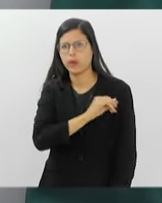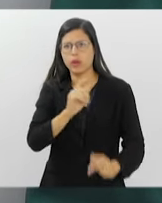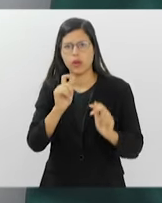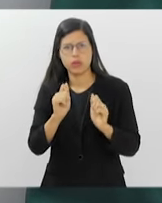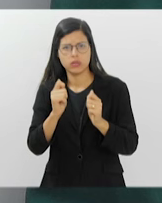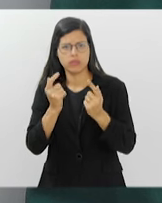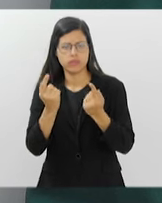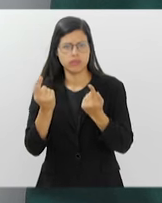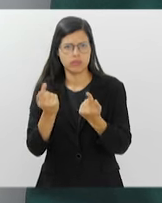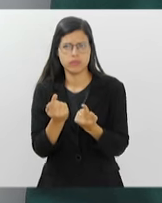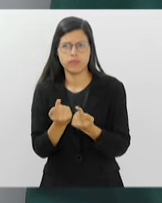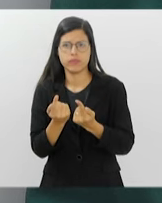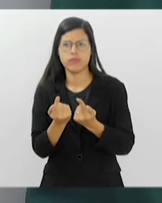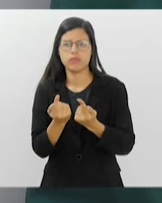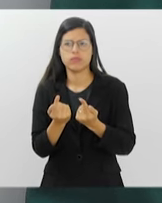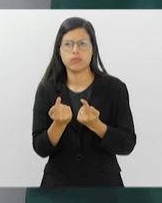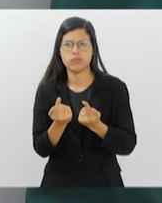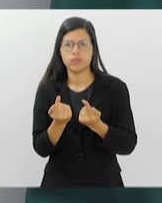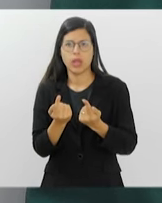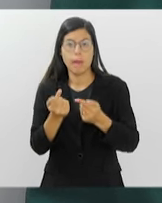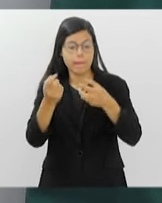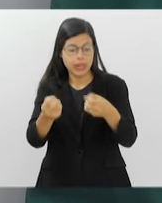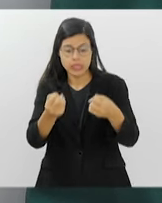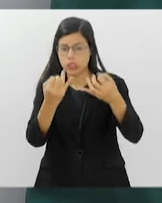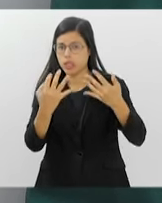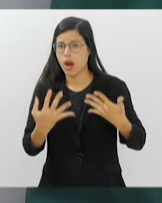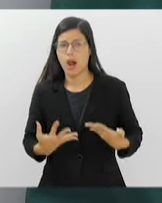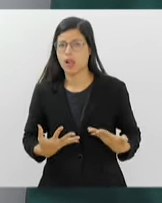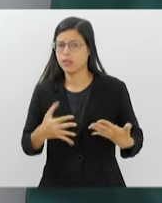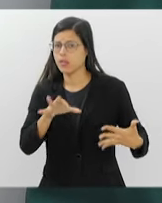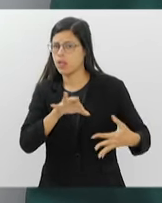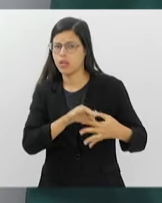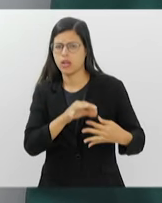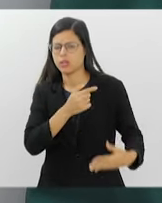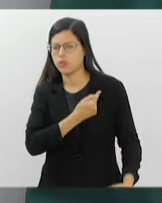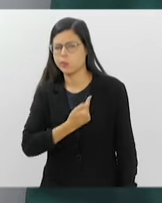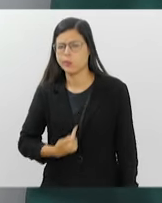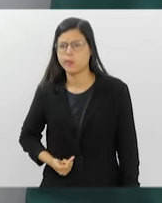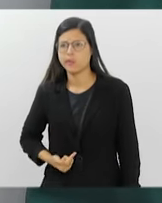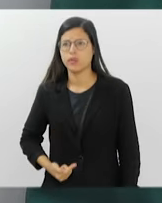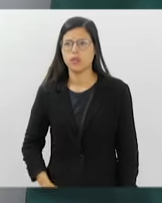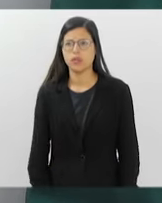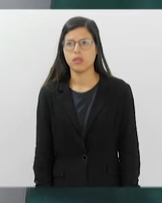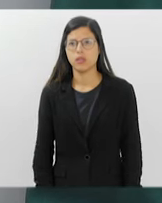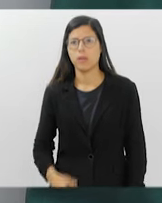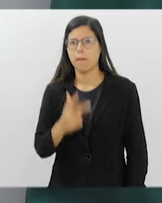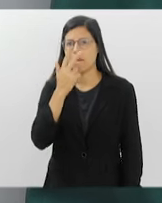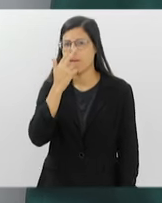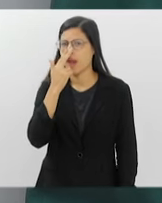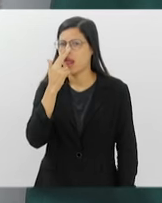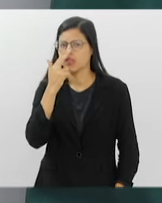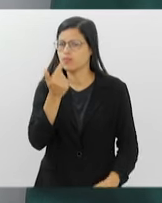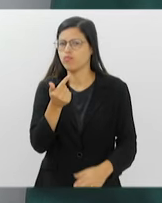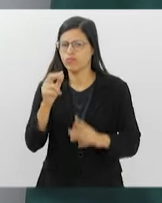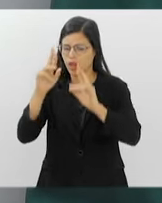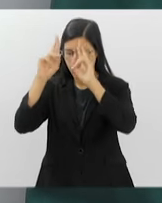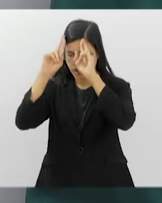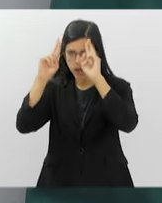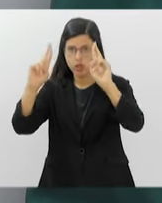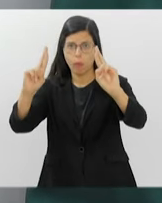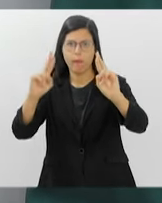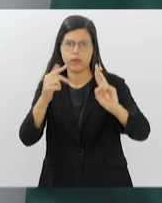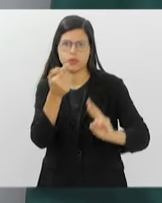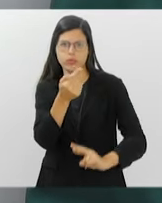Legislativa para esclarecer fatos pertinentes ao governo teve a falta de a falta de respeito para com os 70